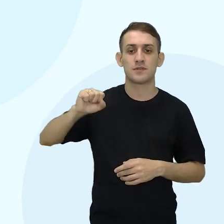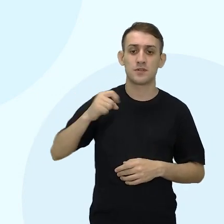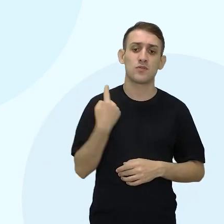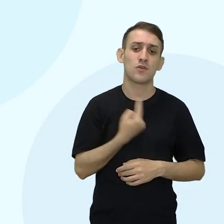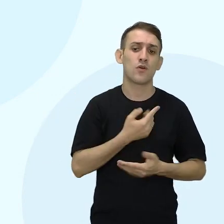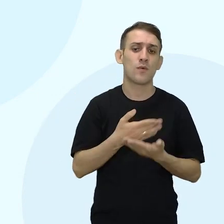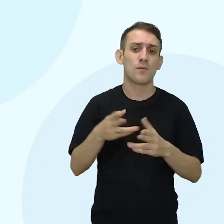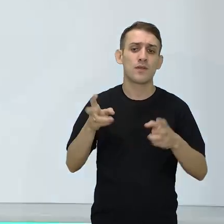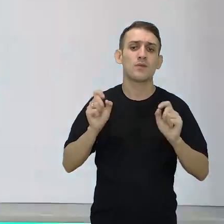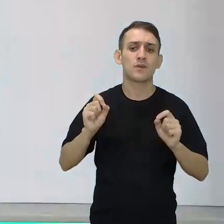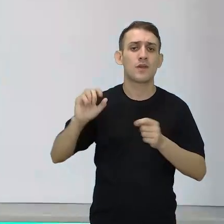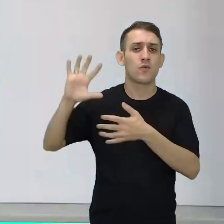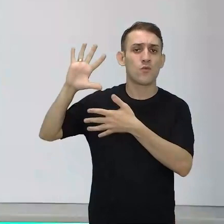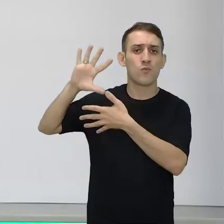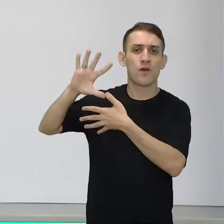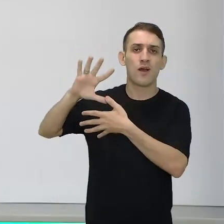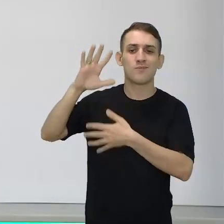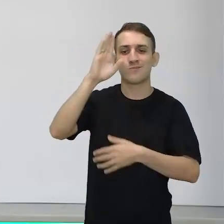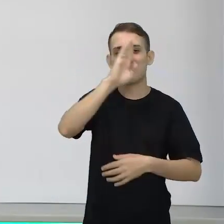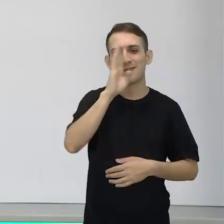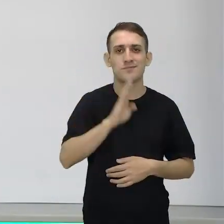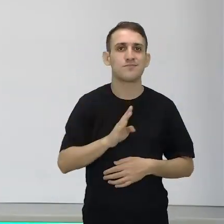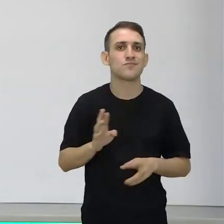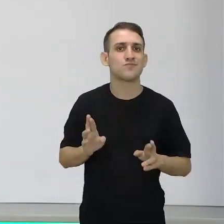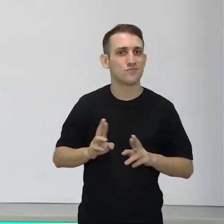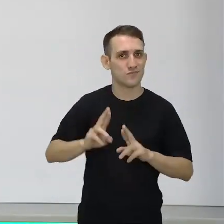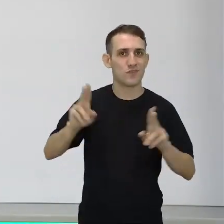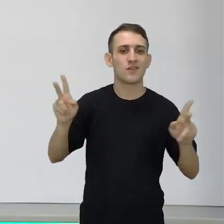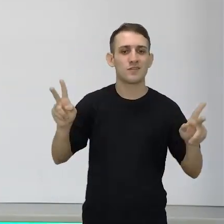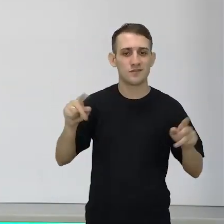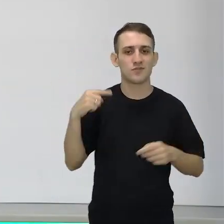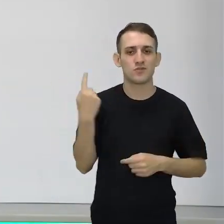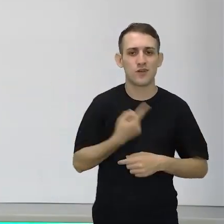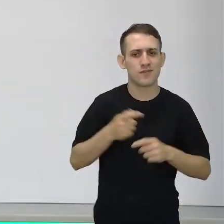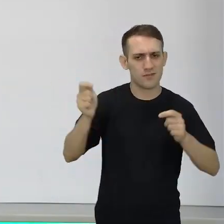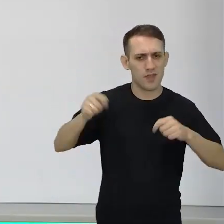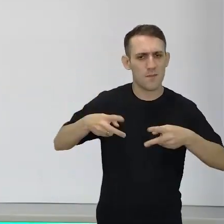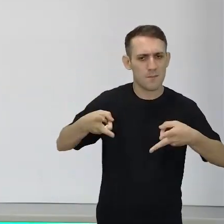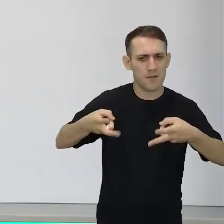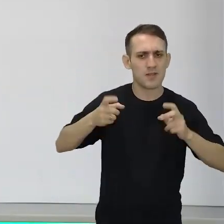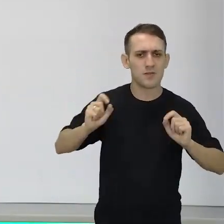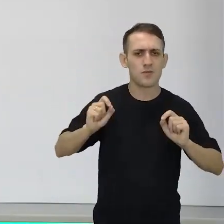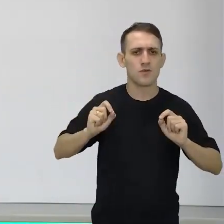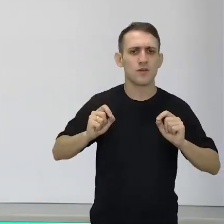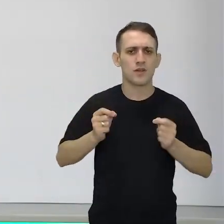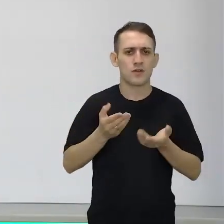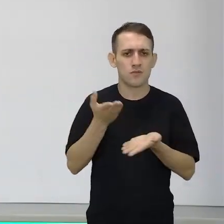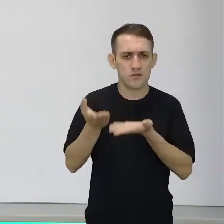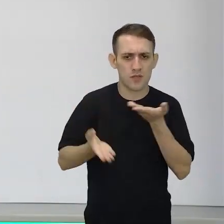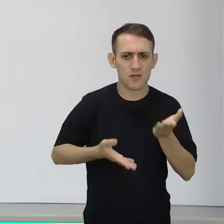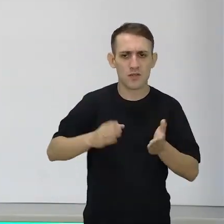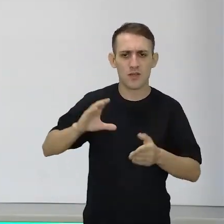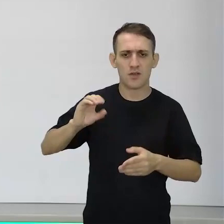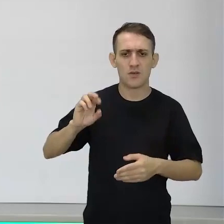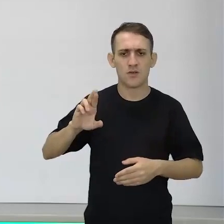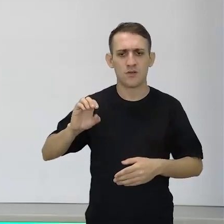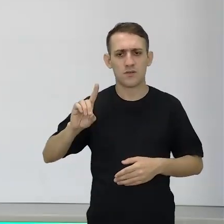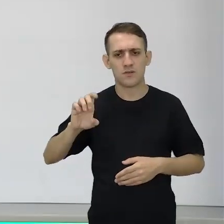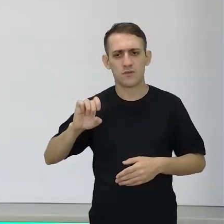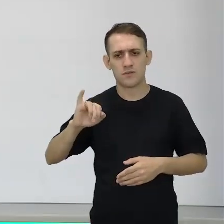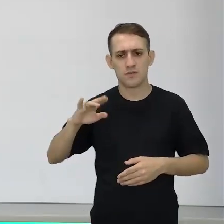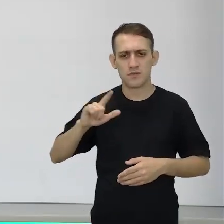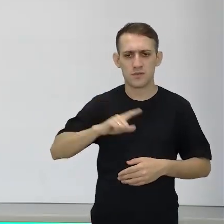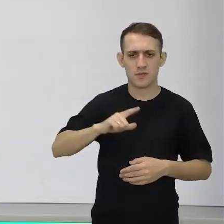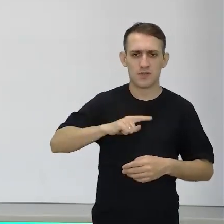que o mapa do Brasil era bem diferente, né, pessoal? Então, a gente consegue perceber aí o Tratado de Tordesilhas, onde passa uma linha